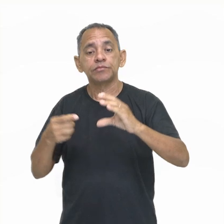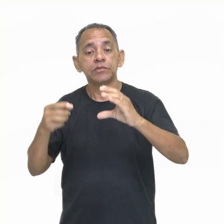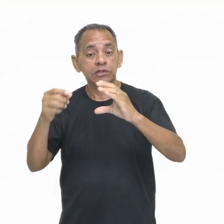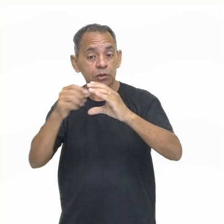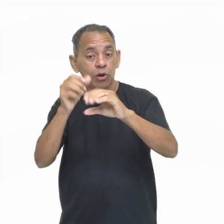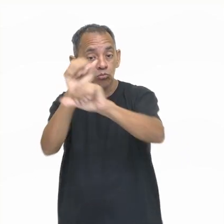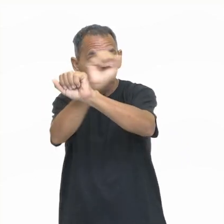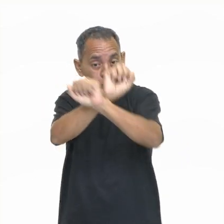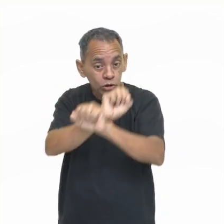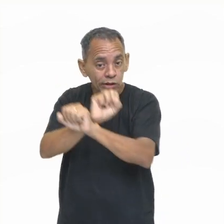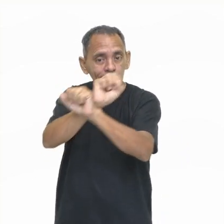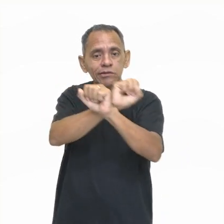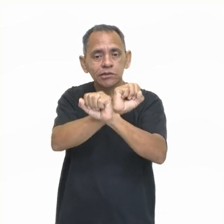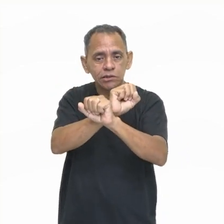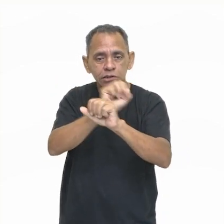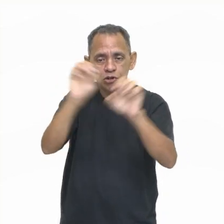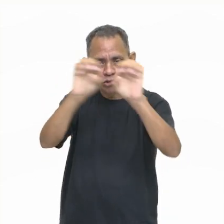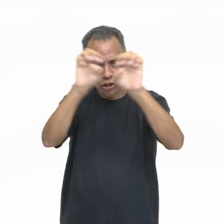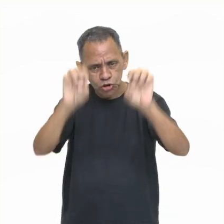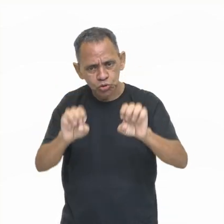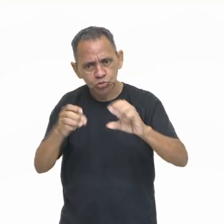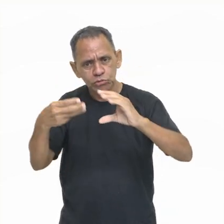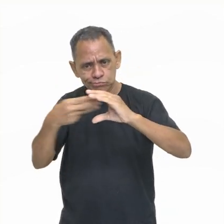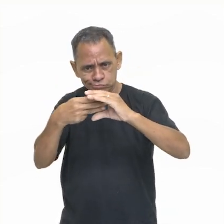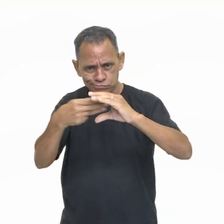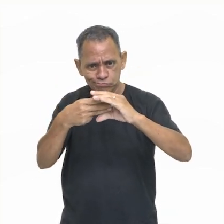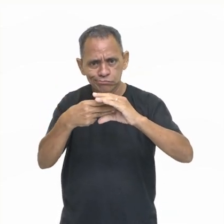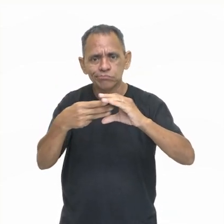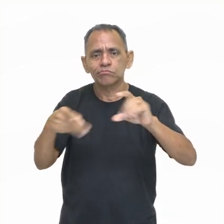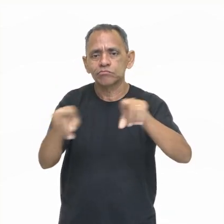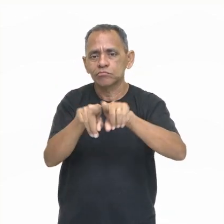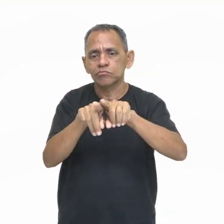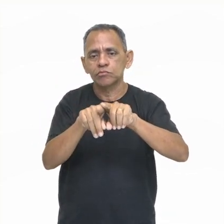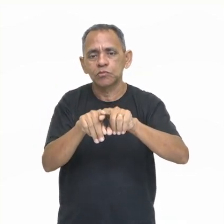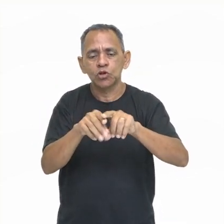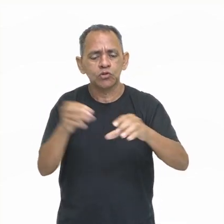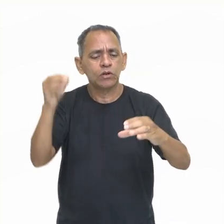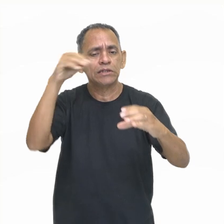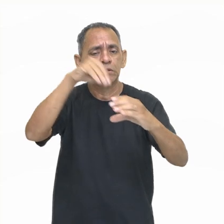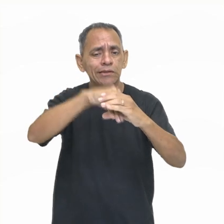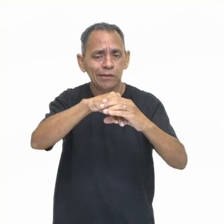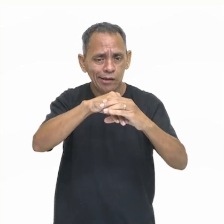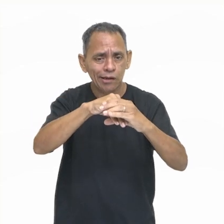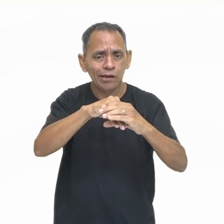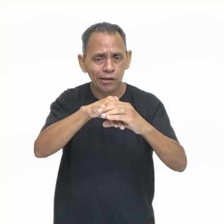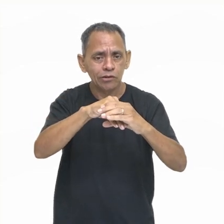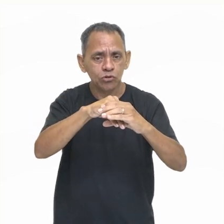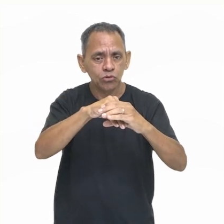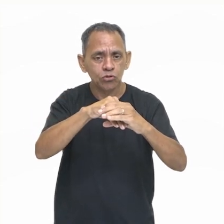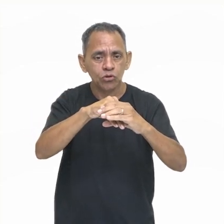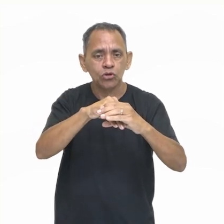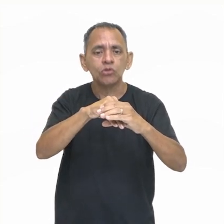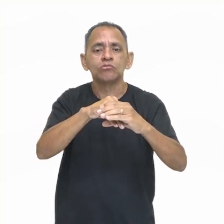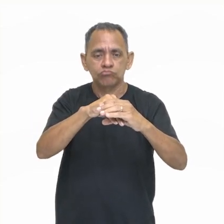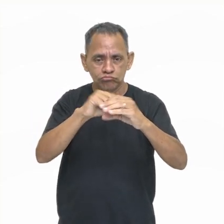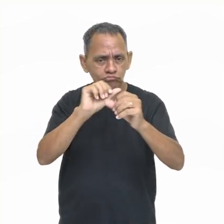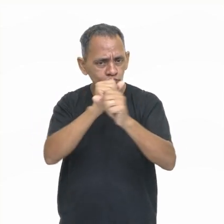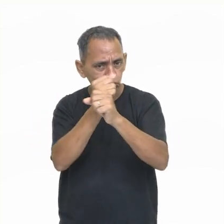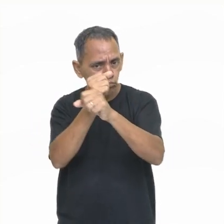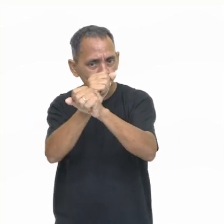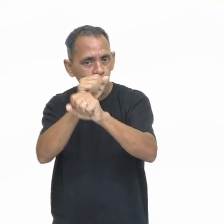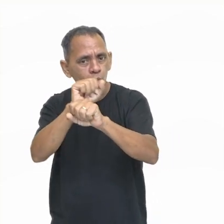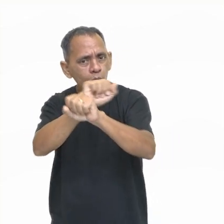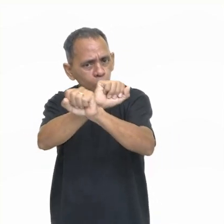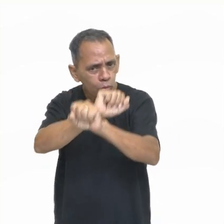a proteção das estruturas da célula, aquilo que estiver dentro da célula vai ser protegido